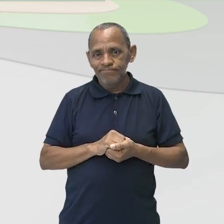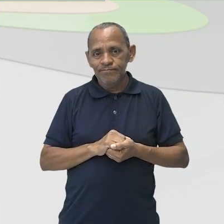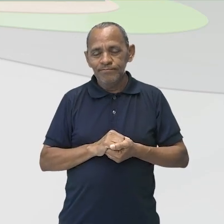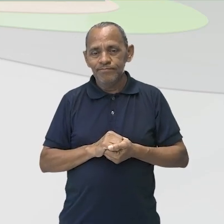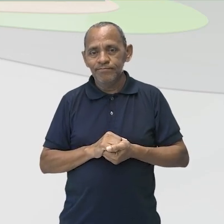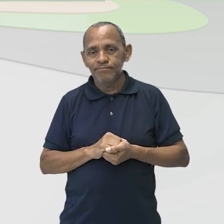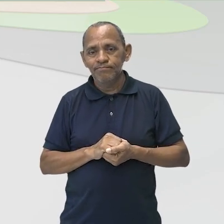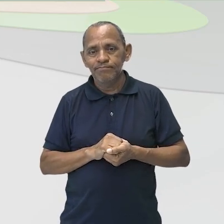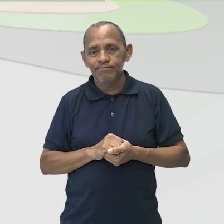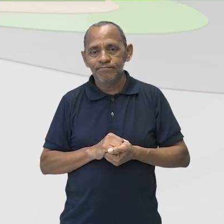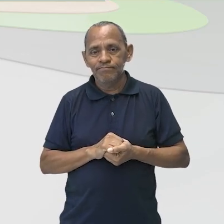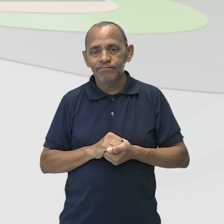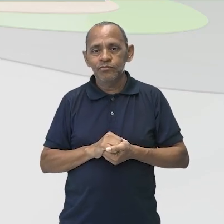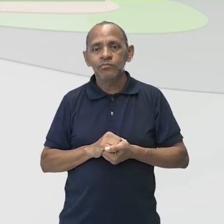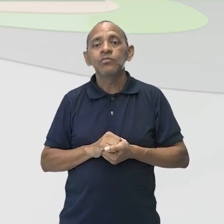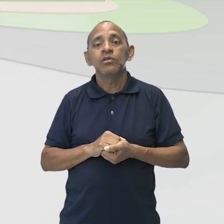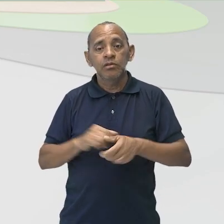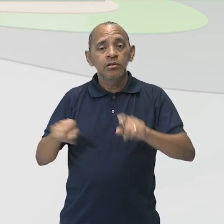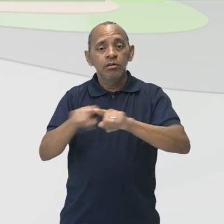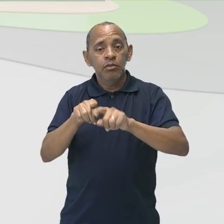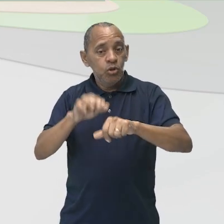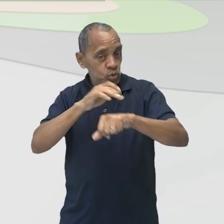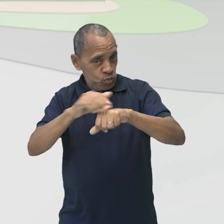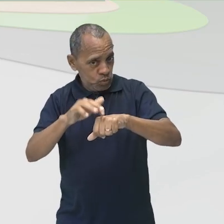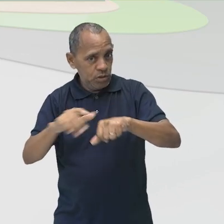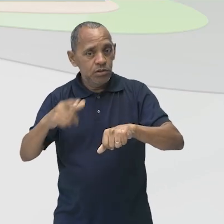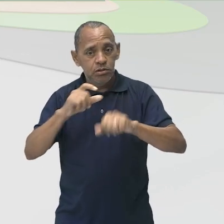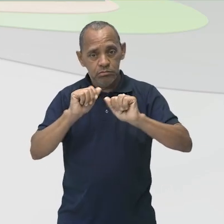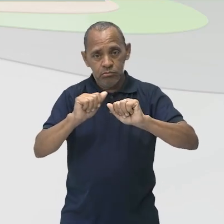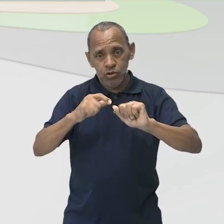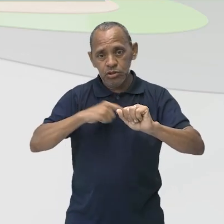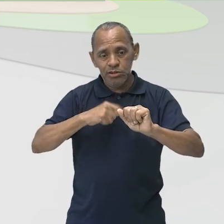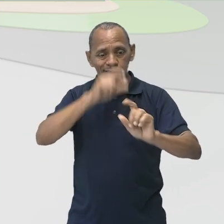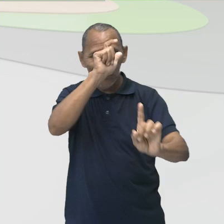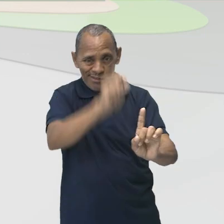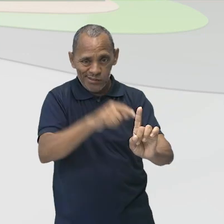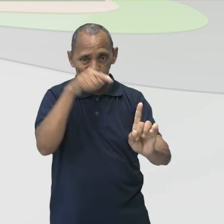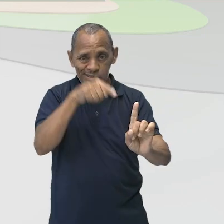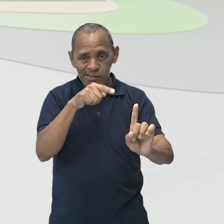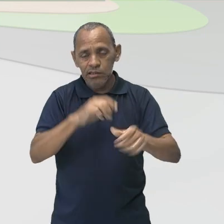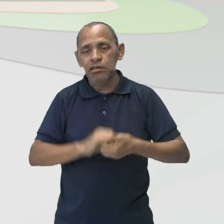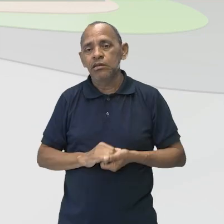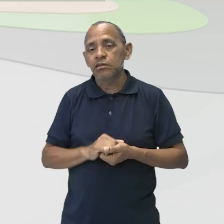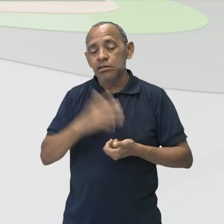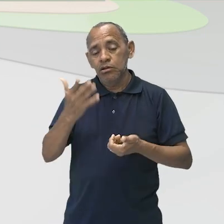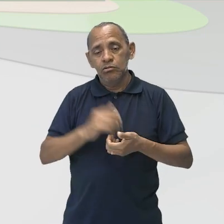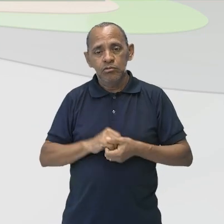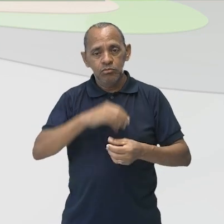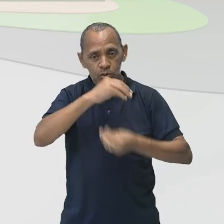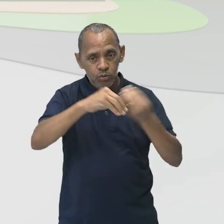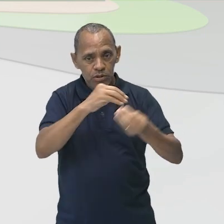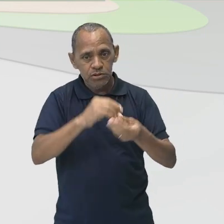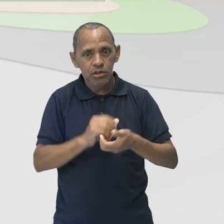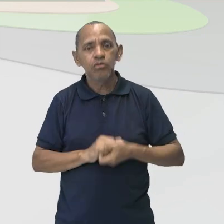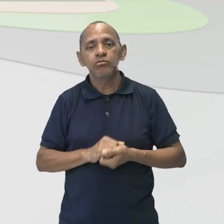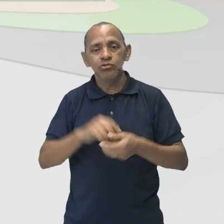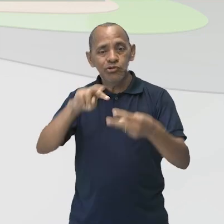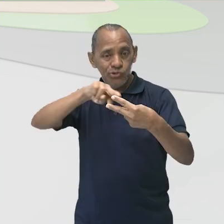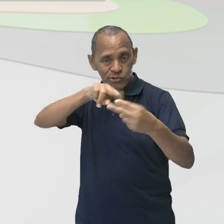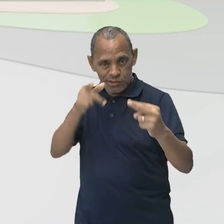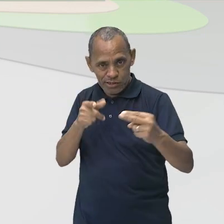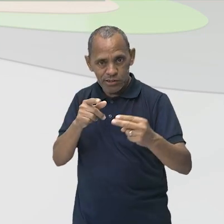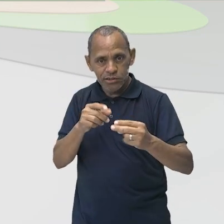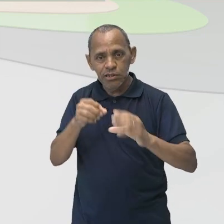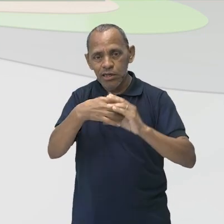caso, condições ou mesmo enfermidades naquele indivíduo. Assim, uma mutação gênica, ela se caracteriza